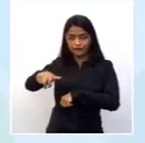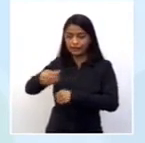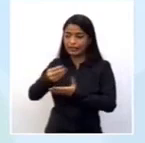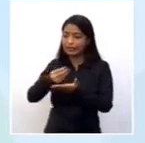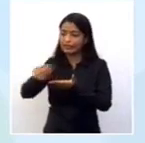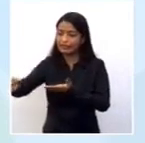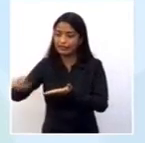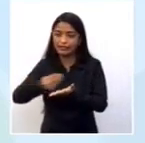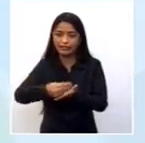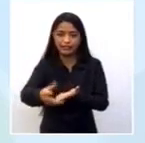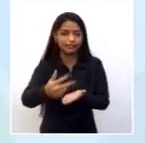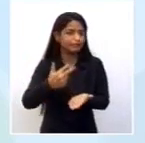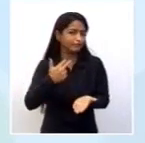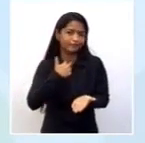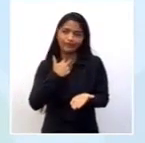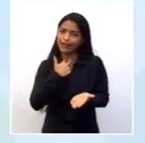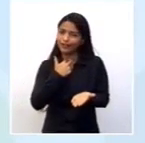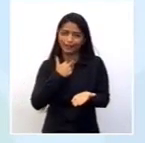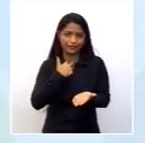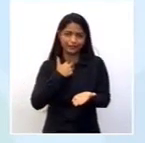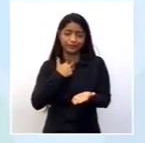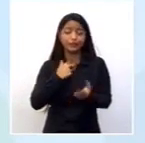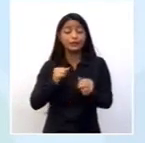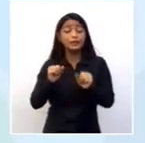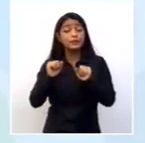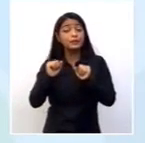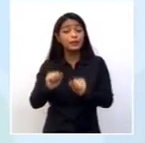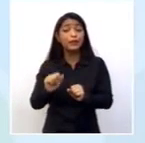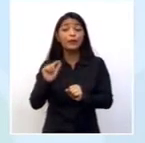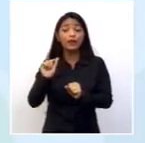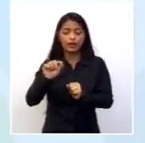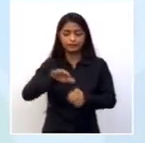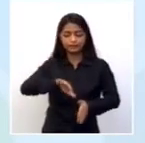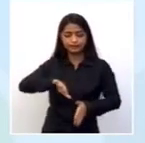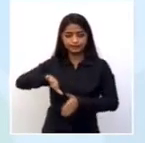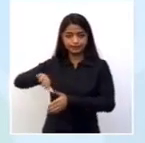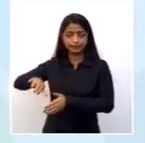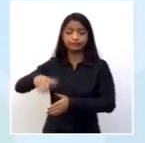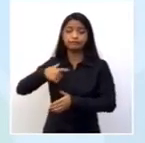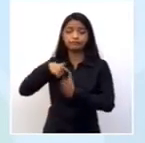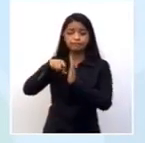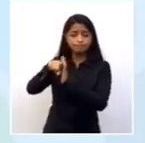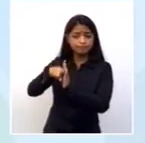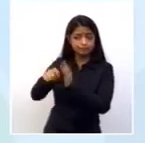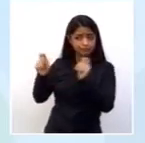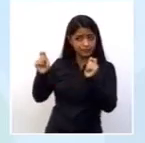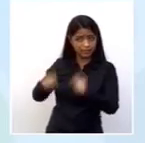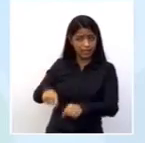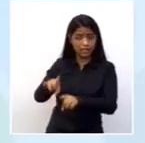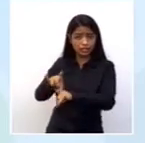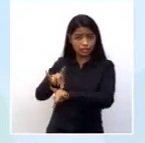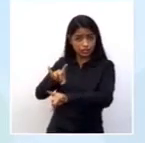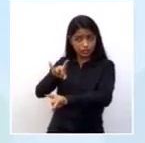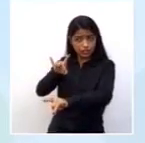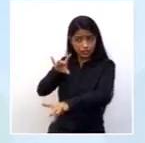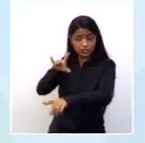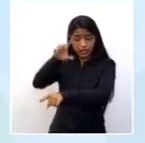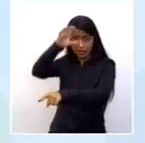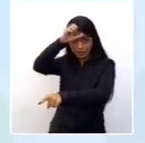recursos disponíveis pelas escolas e pelos estudantes, será a verificação de aprendizagem virtualmente de forma